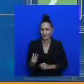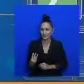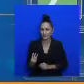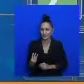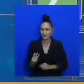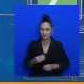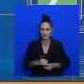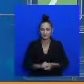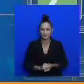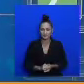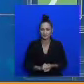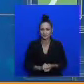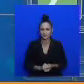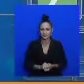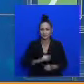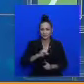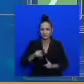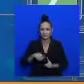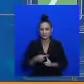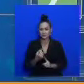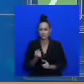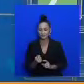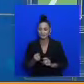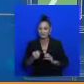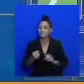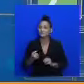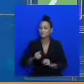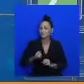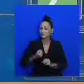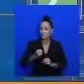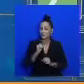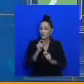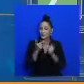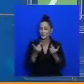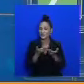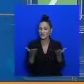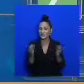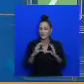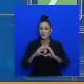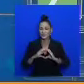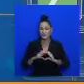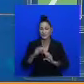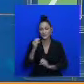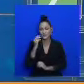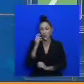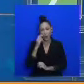83. Mais um número chegando. Boa sorte. Bola rosa,